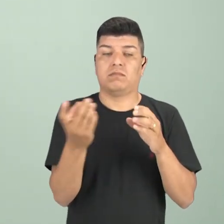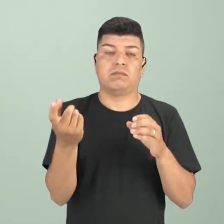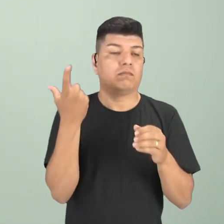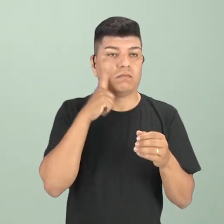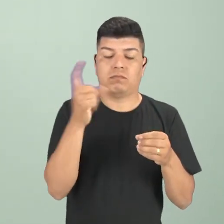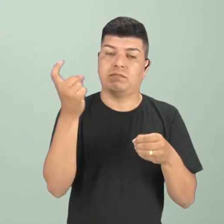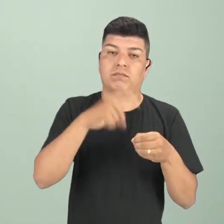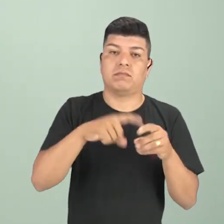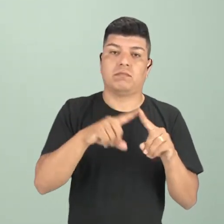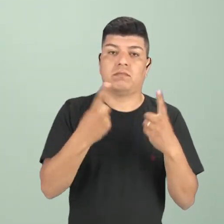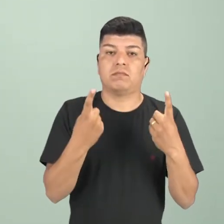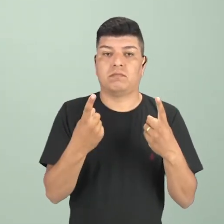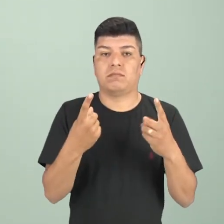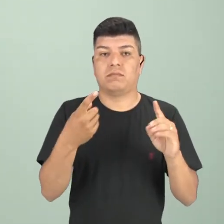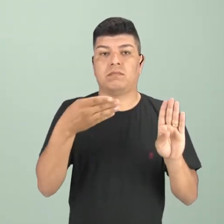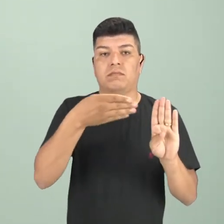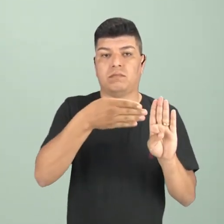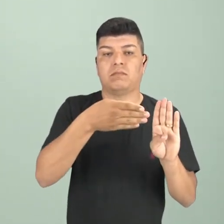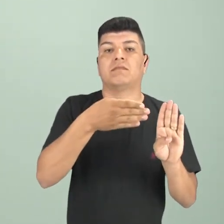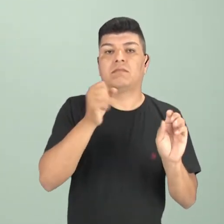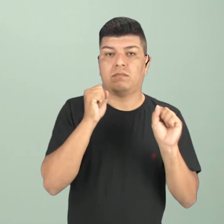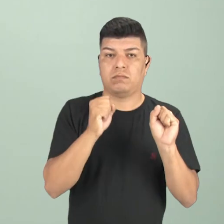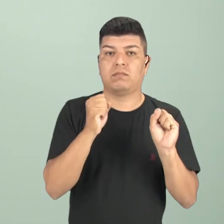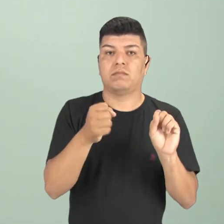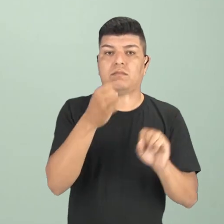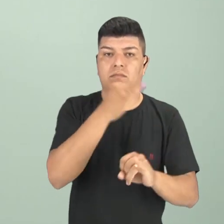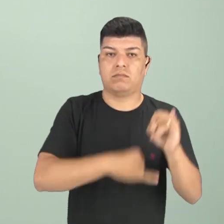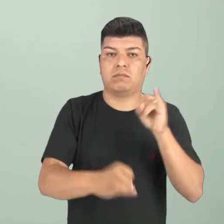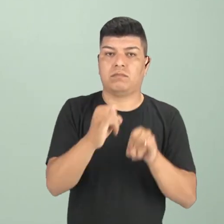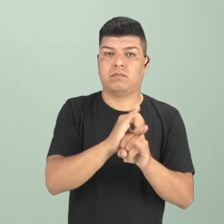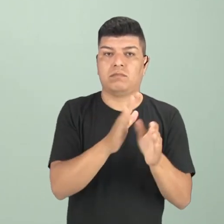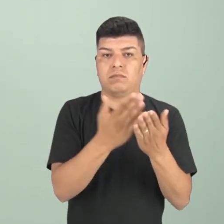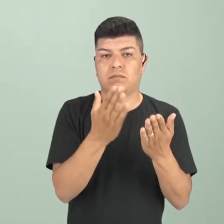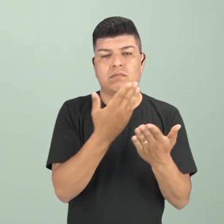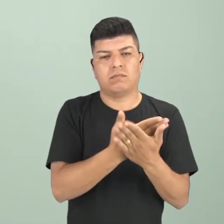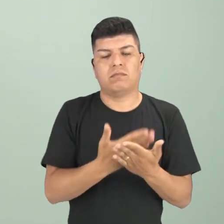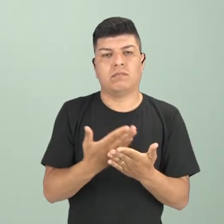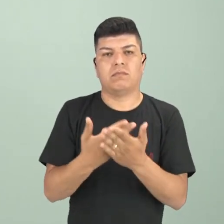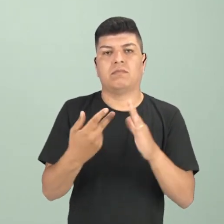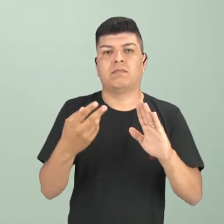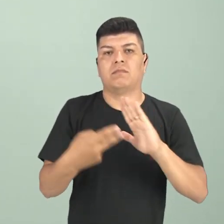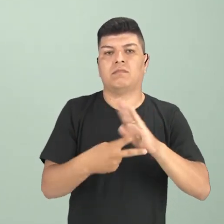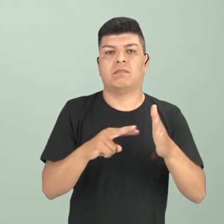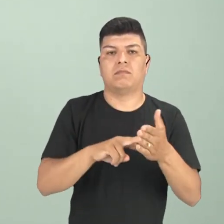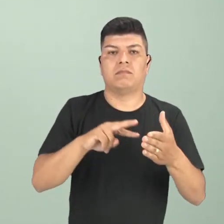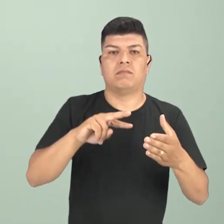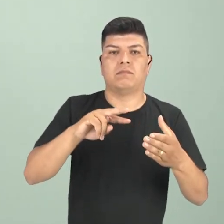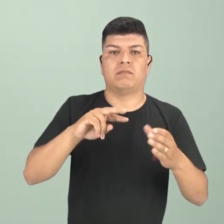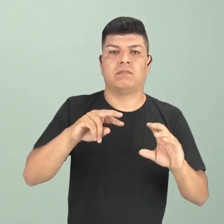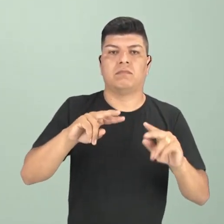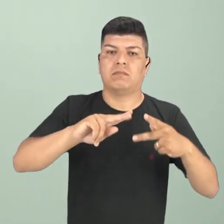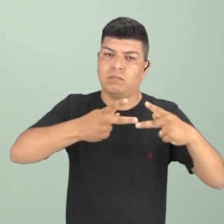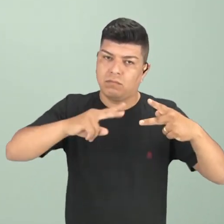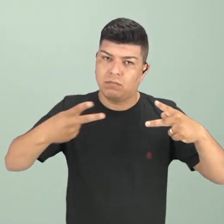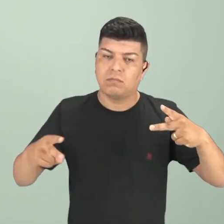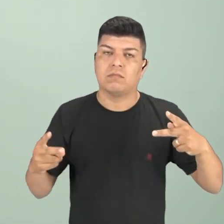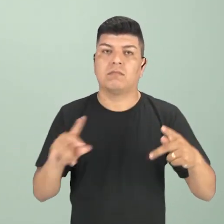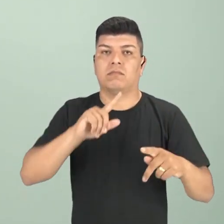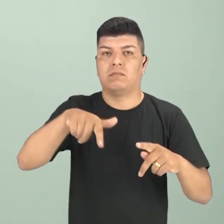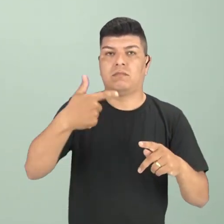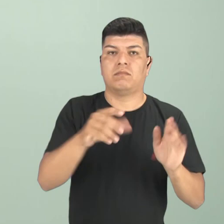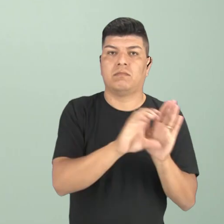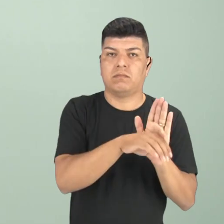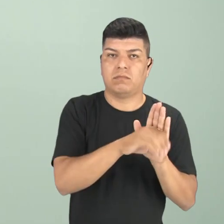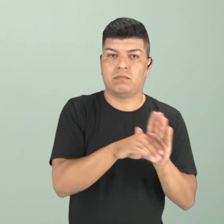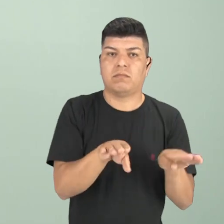Não dá para voltar em casa mas você pode ir lá no site você pode né que a gente não sei o Nemo estudar o que que é pleiotropia e os outros